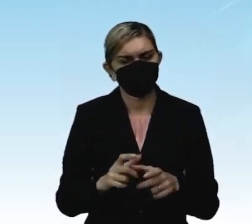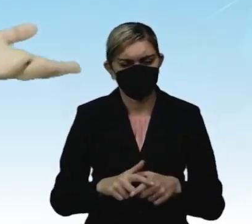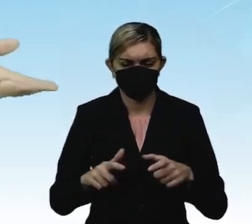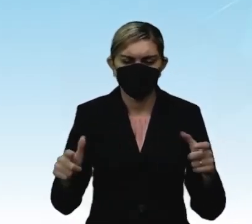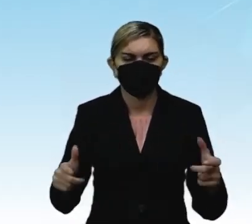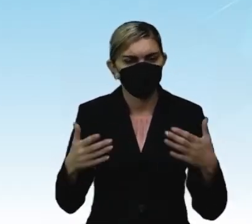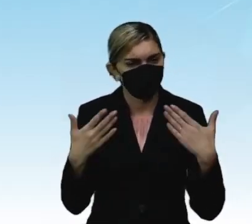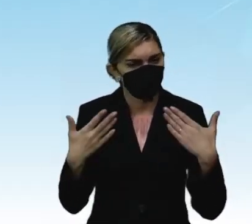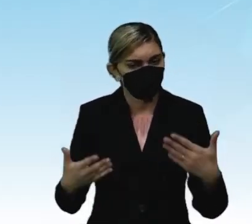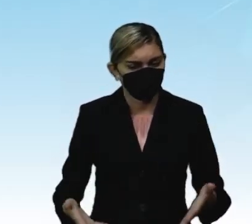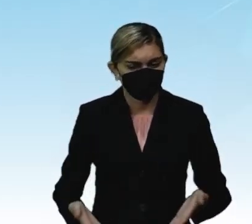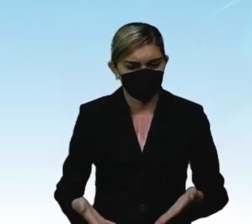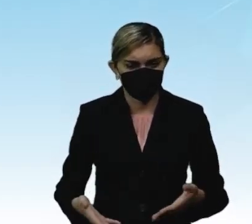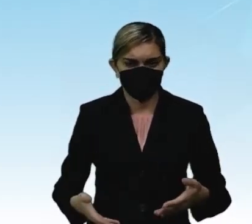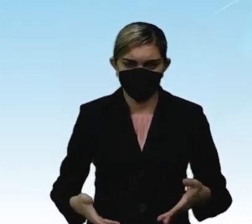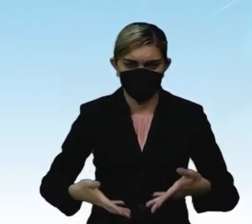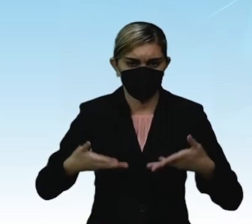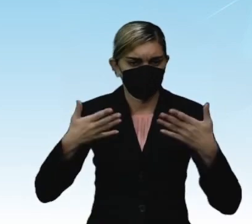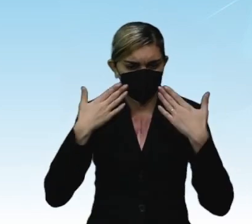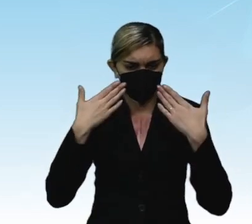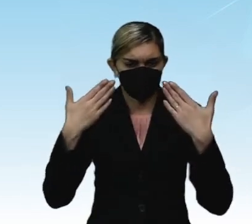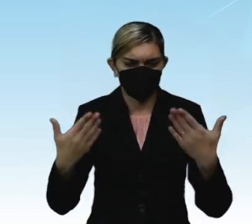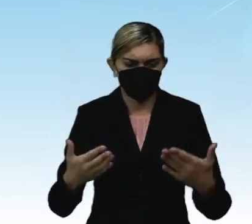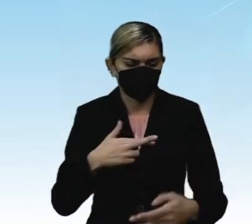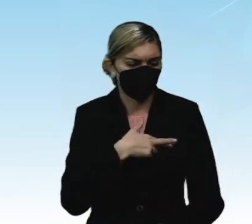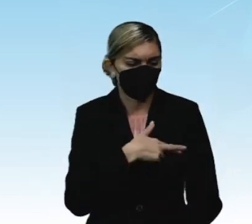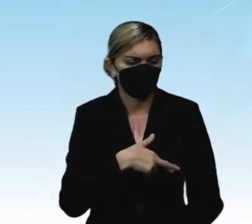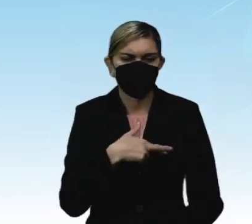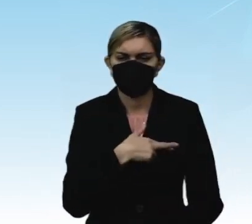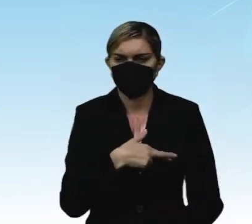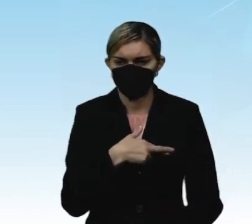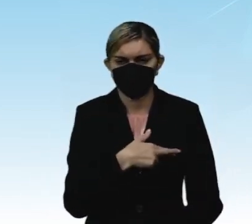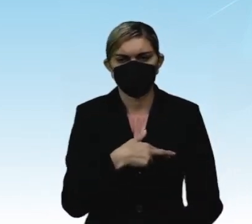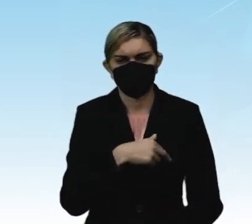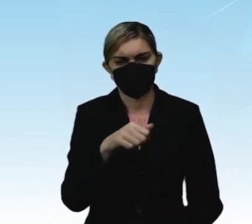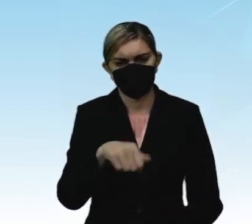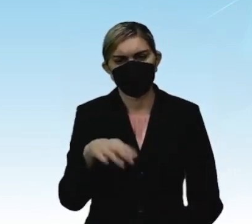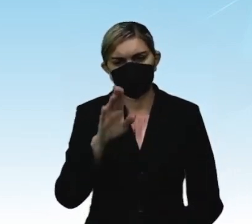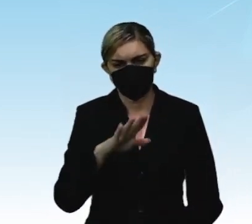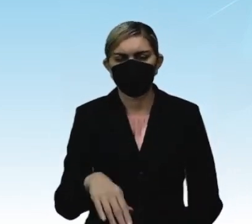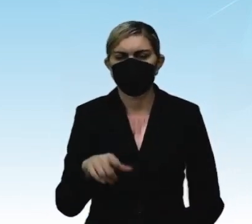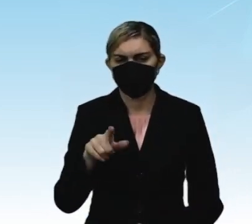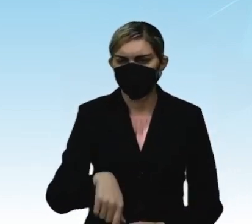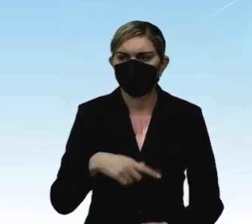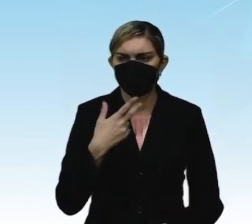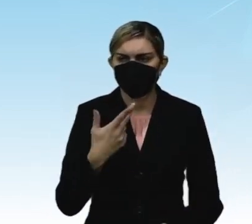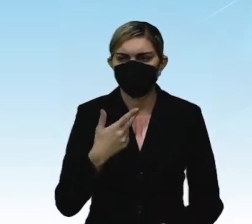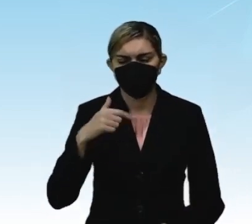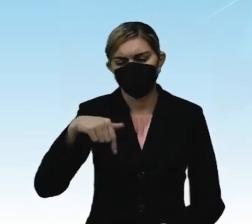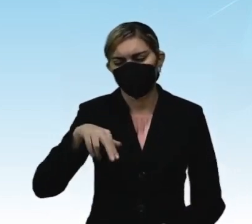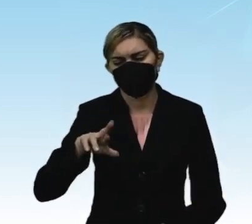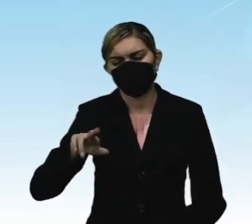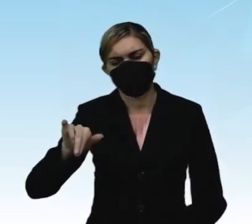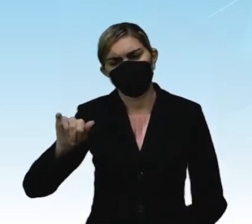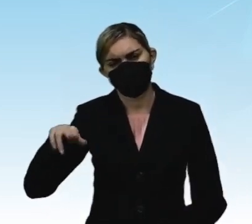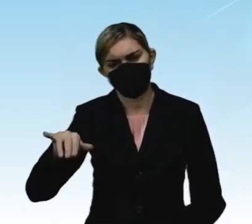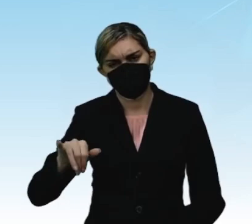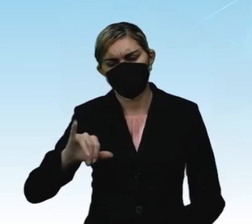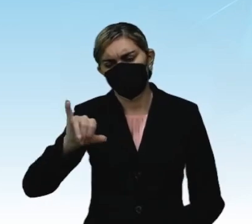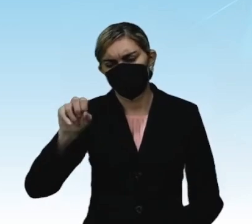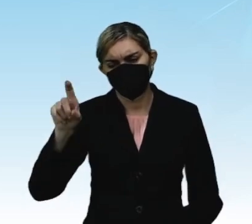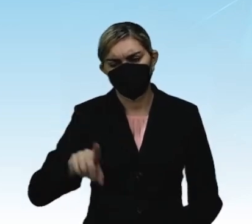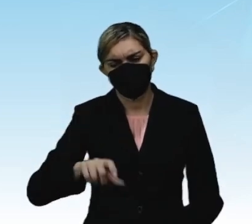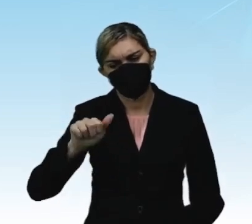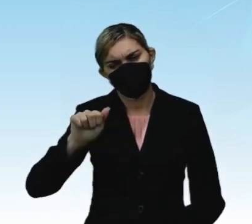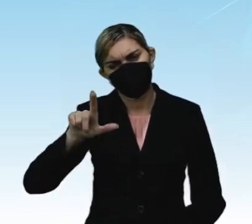destaque nessa época, falando sobre o romance, o romantismo aqui no Brasil, foi falado o Guarani, de José de